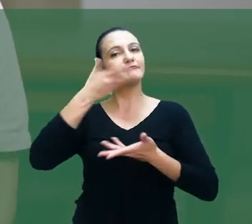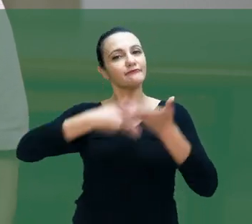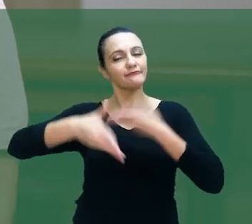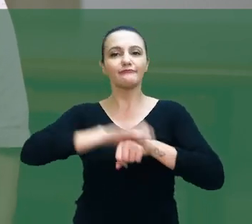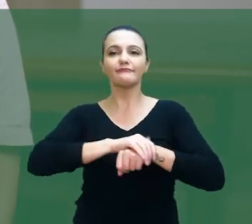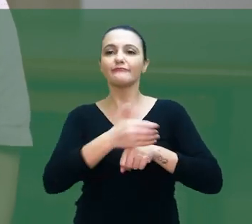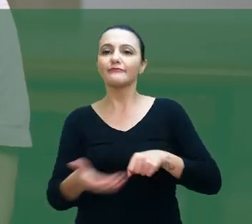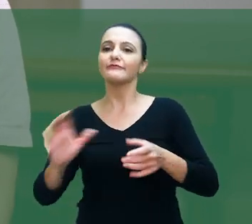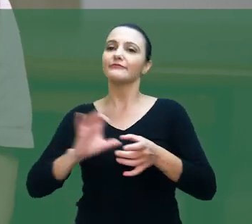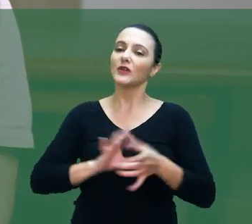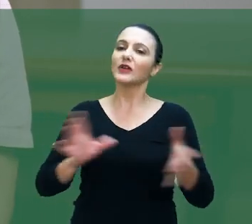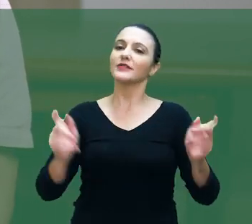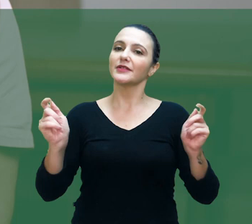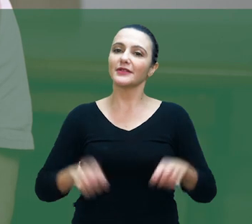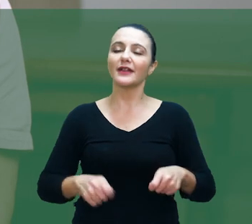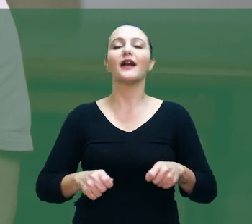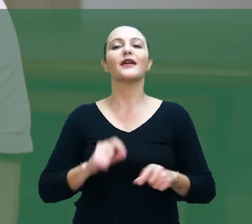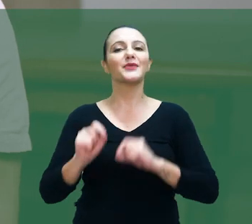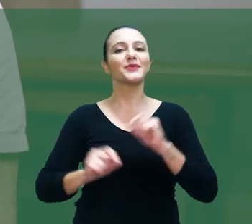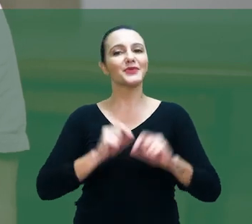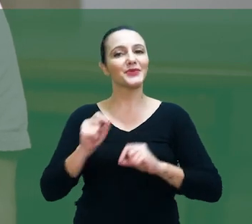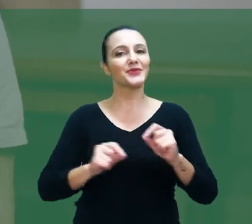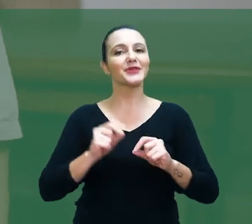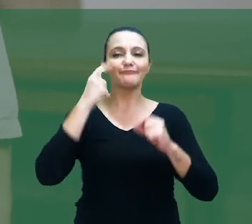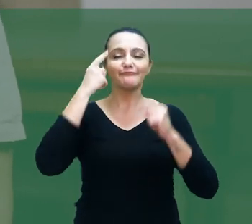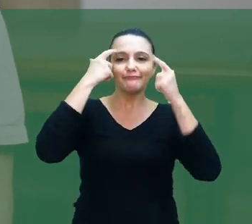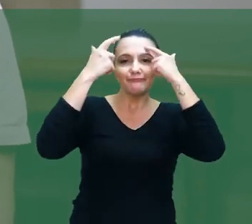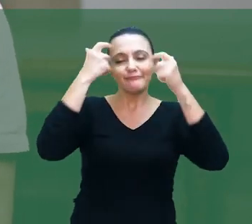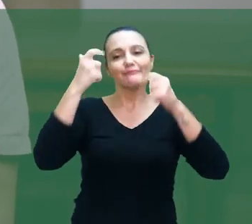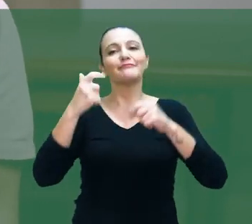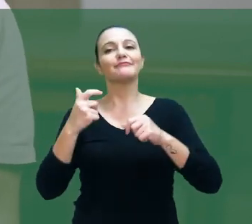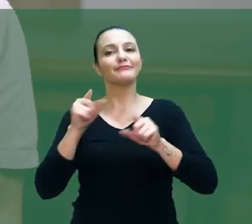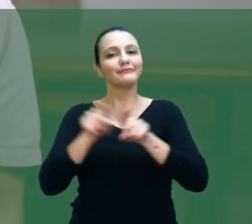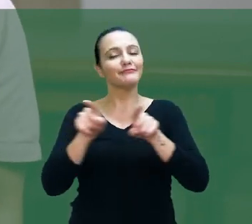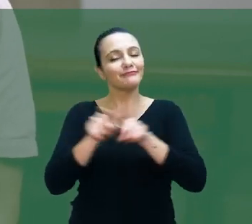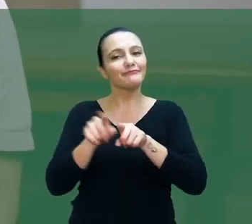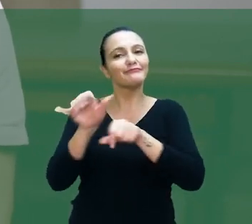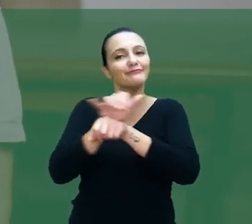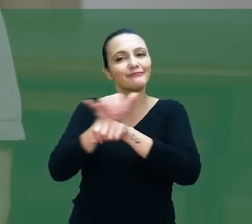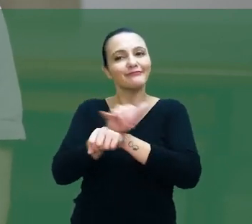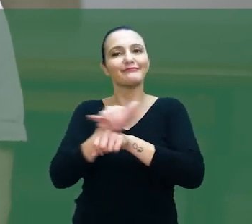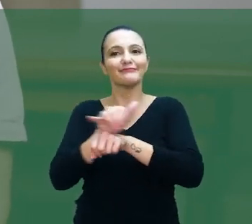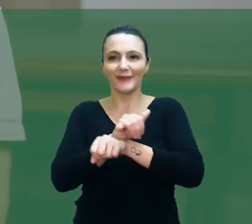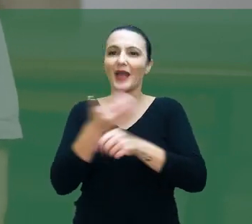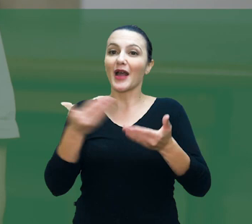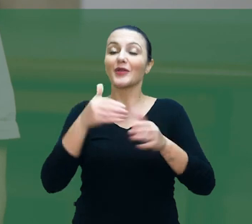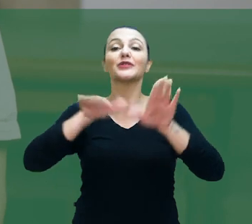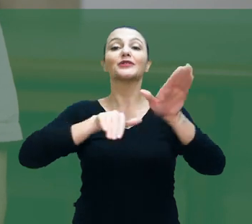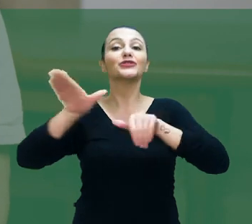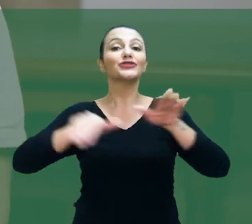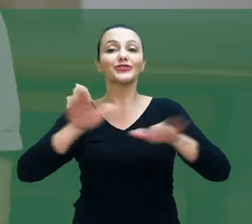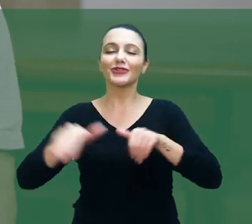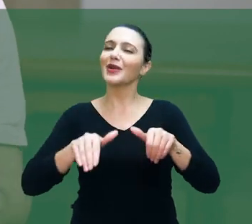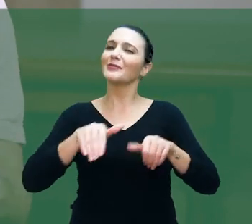democracia está aberto a essa possibilidade de autoinvenção e de reinvenção. Então acho que é muito mais chamar os alunos